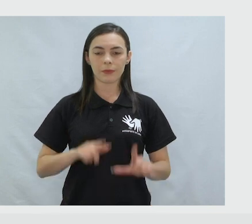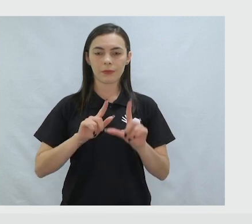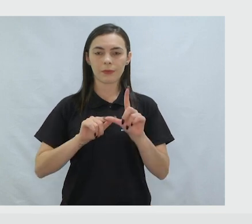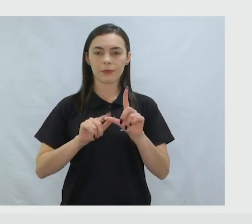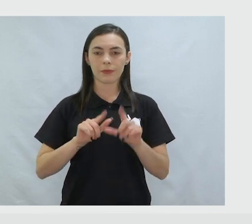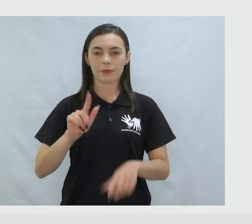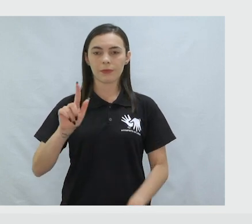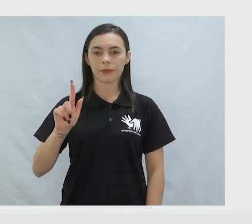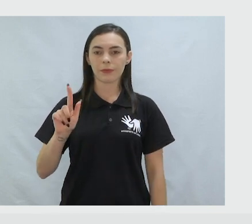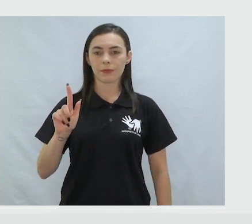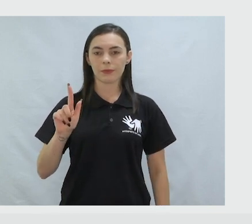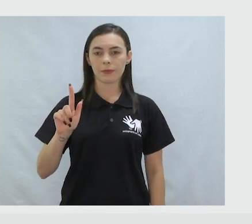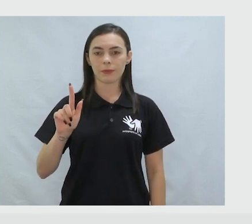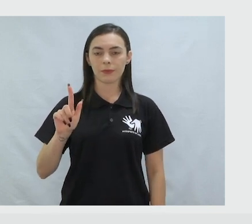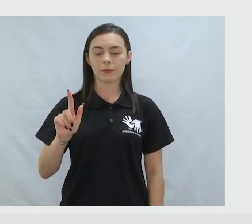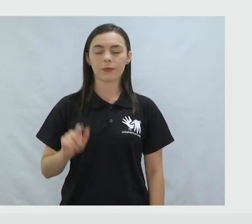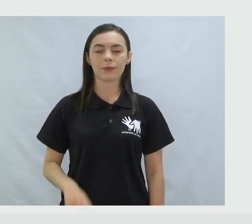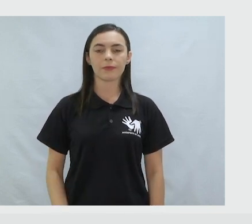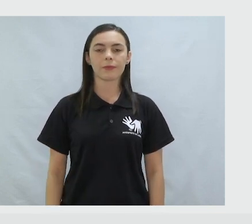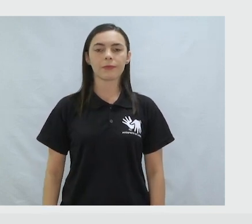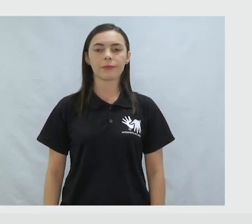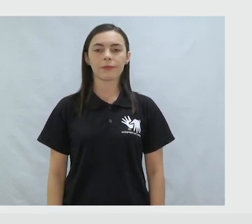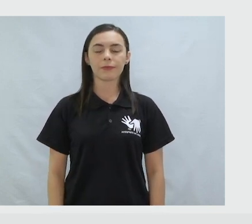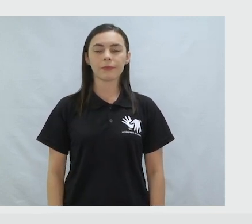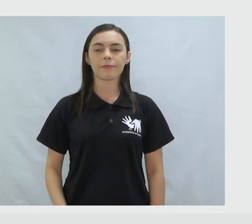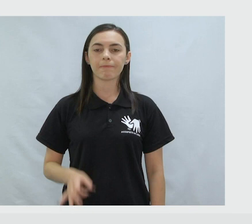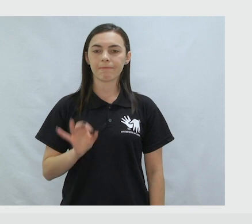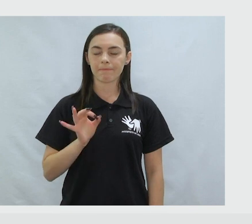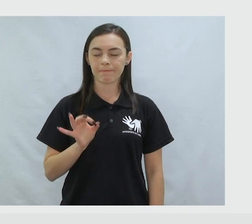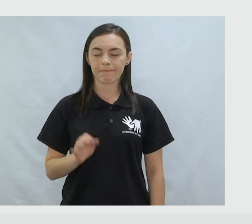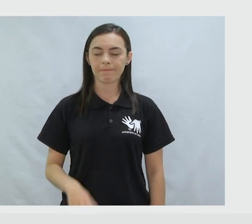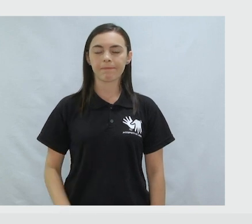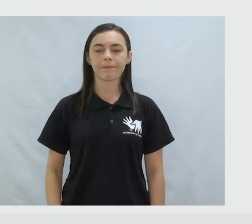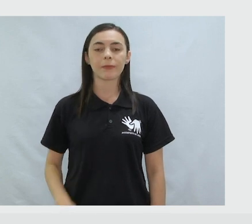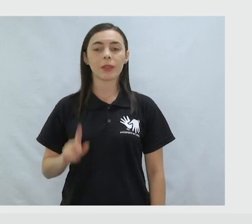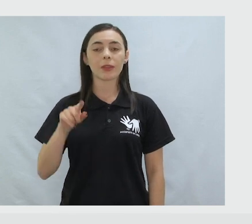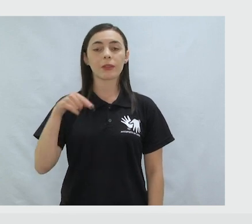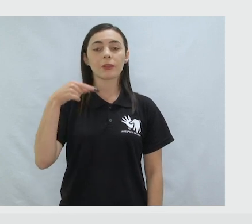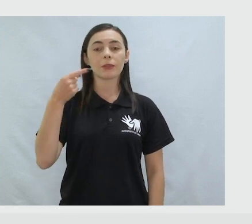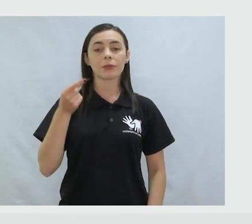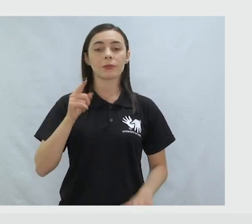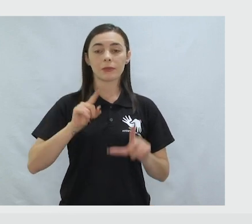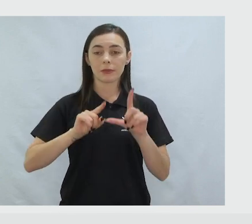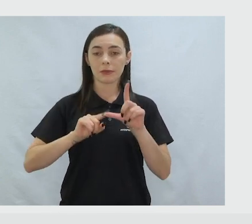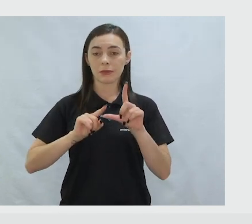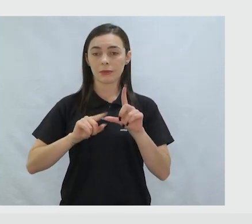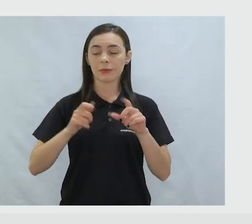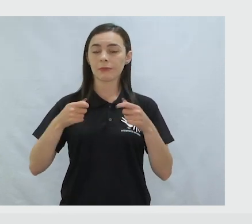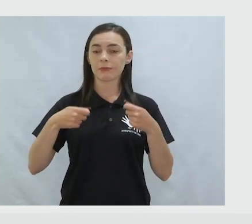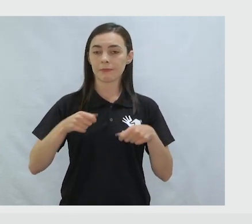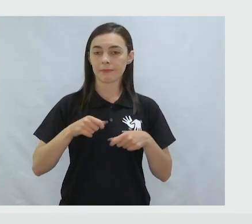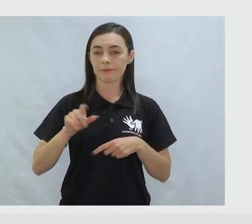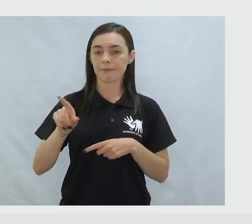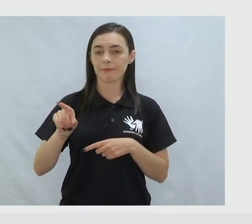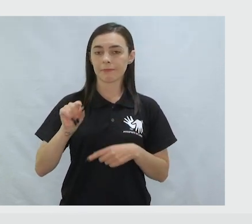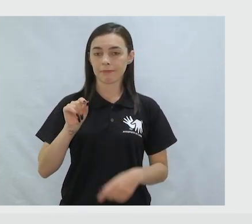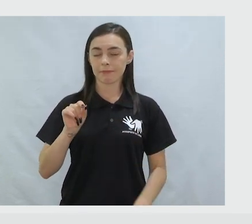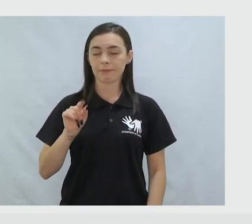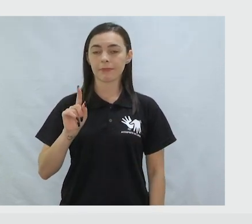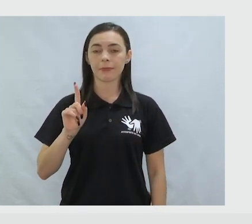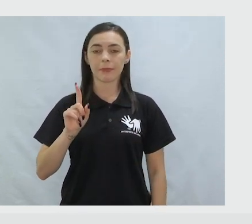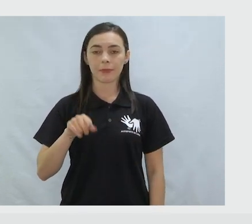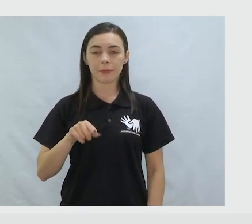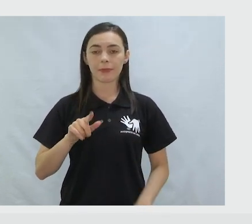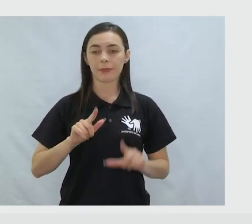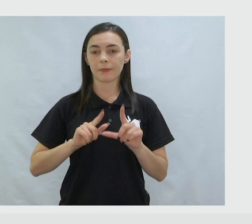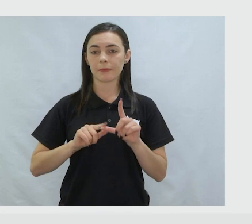contrário. Letra G. Muito bem. A próxima letra que vocês vão separar